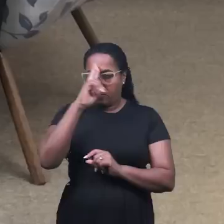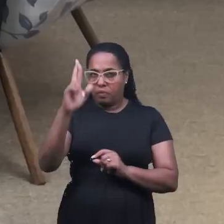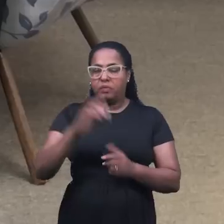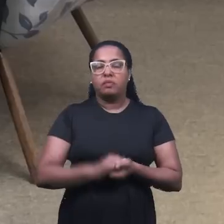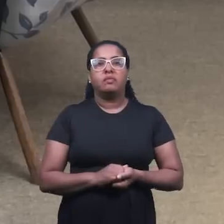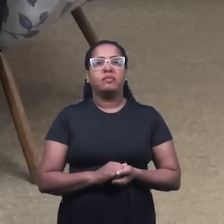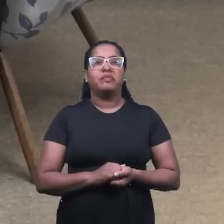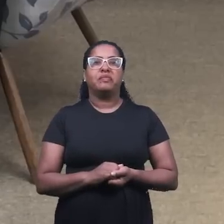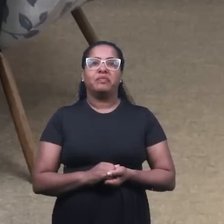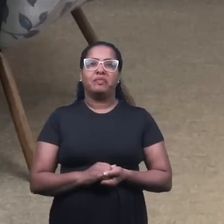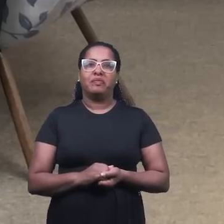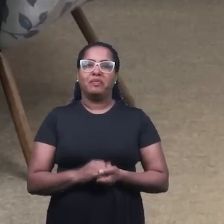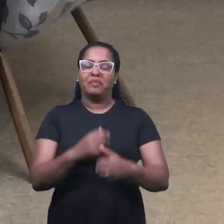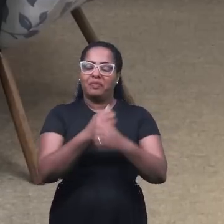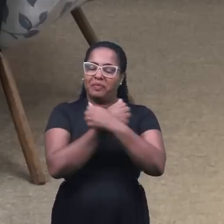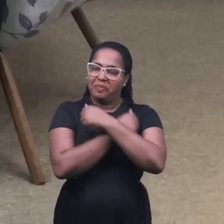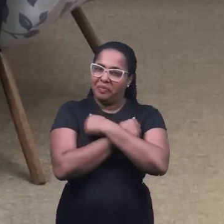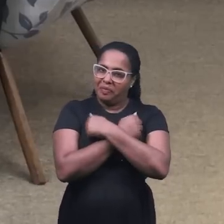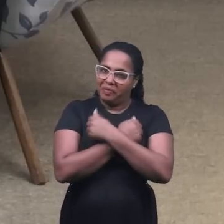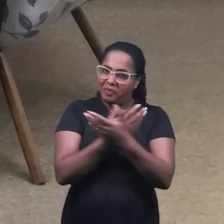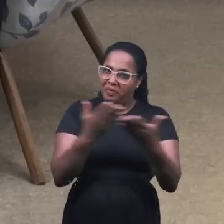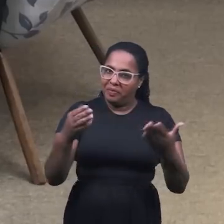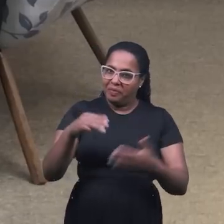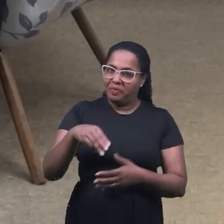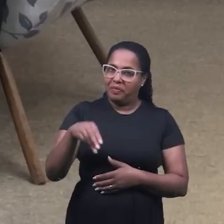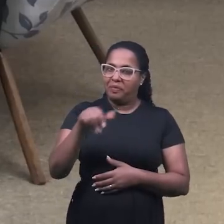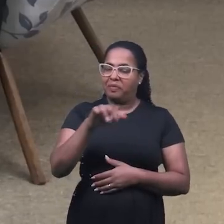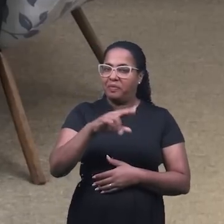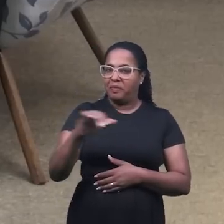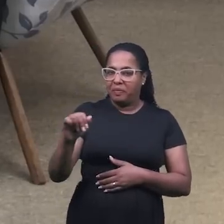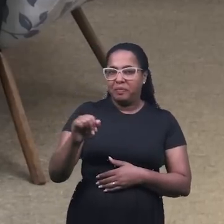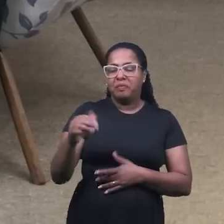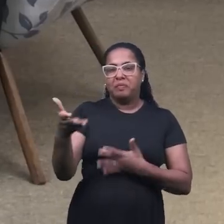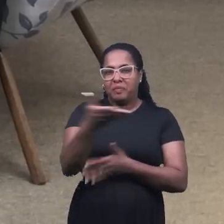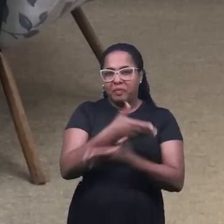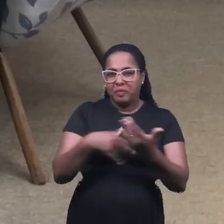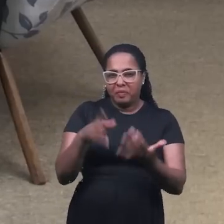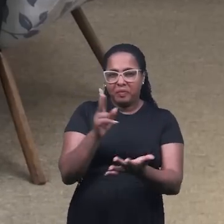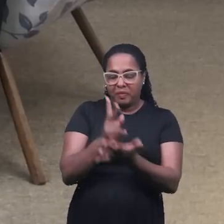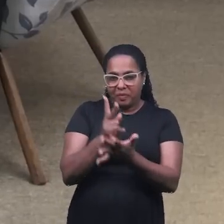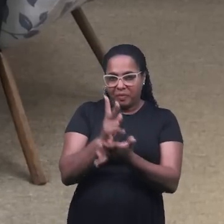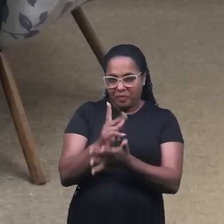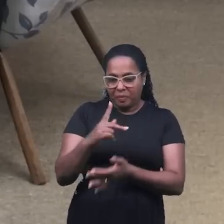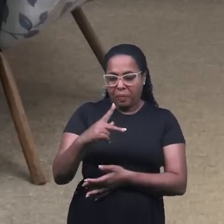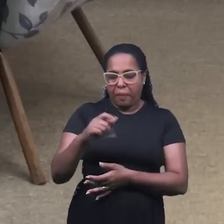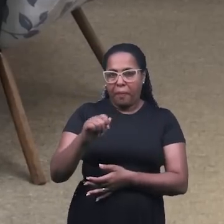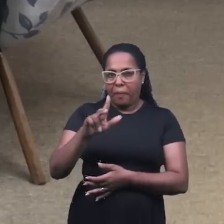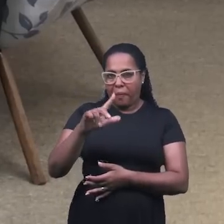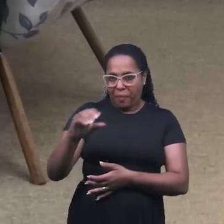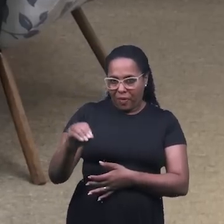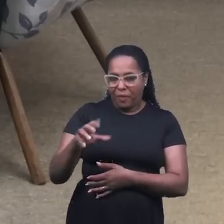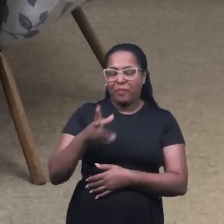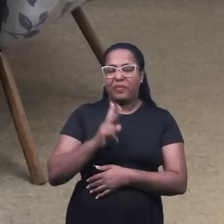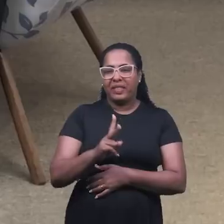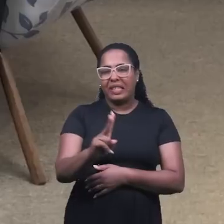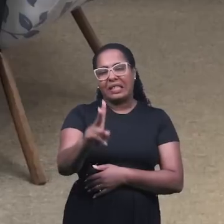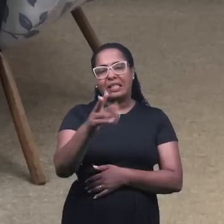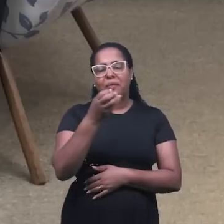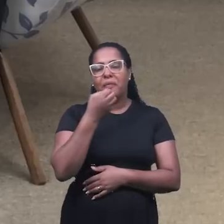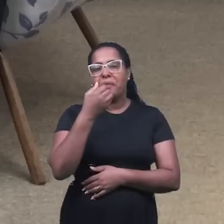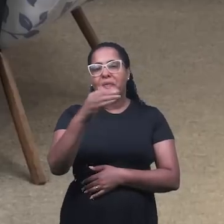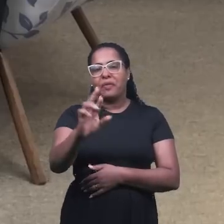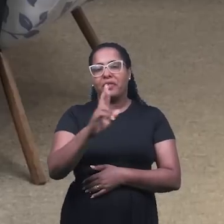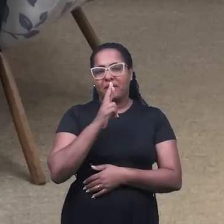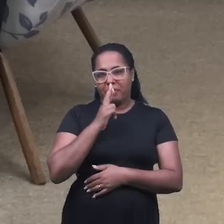do Senhor. Paulo Márcio, quero deixar aqui meu abraço para você, pela sua participação assídua, constante nesse programa. Tem trazido sempre